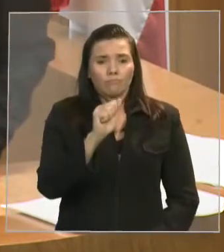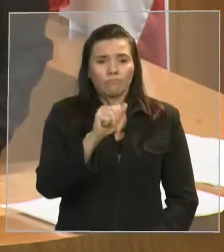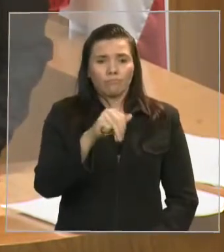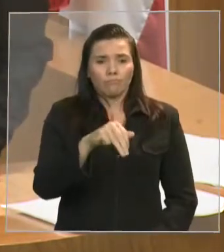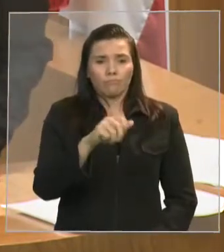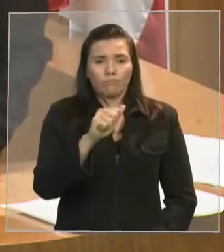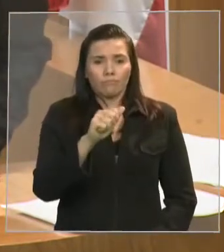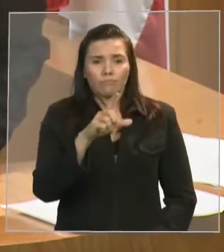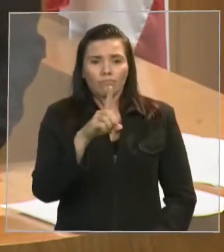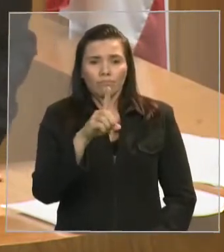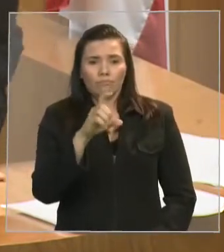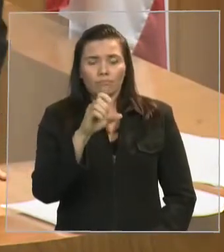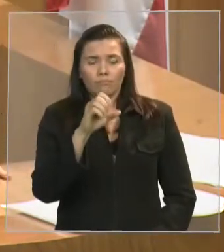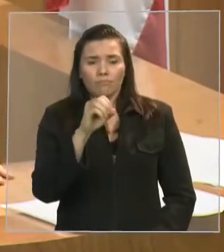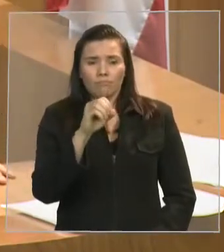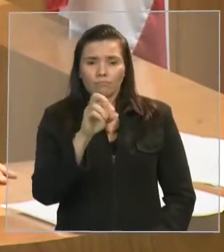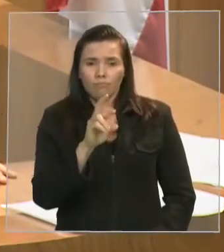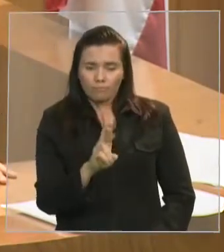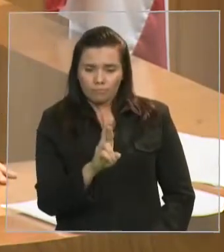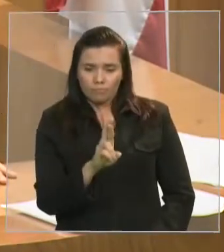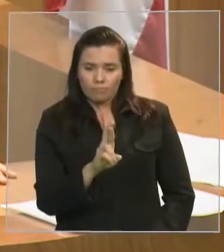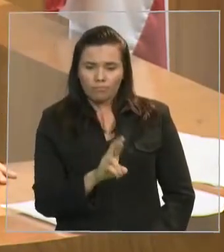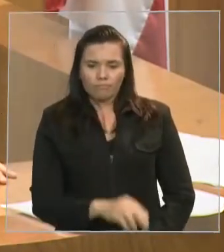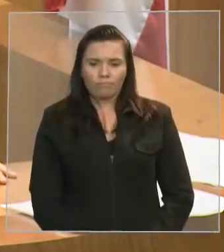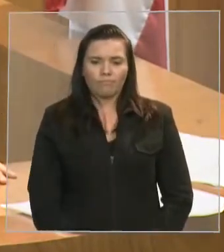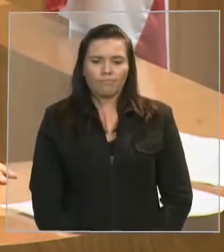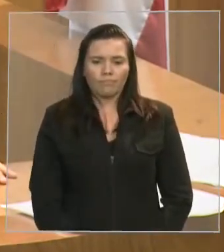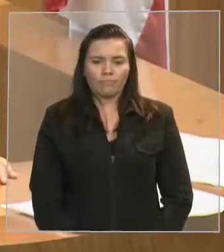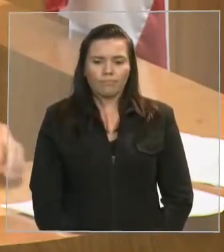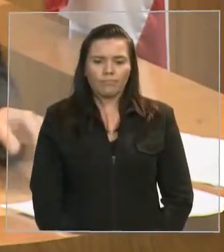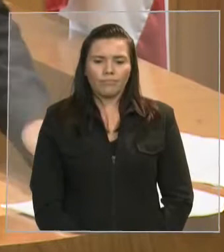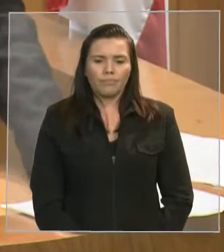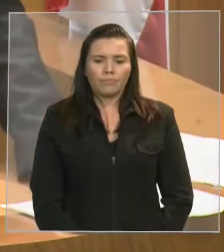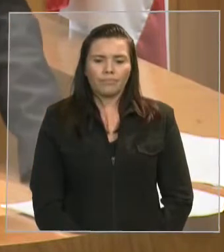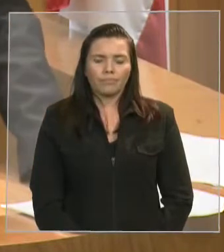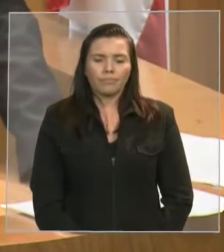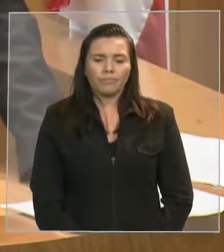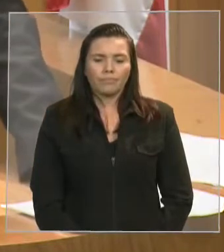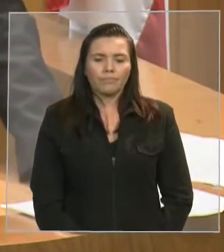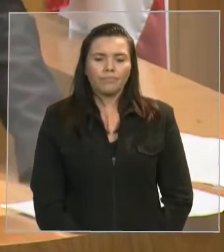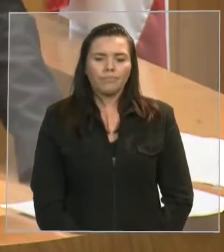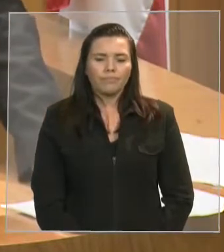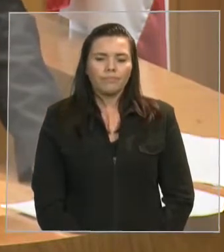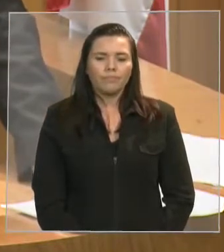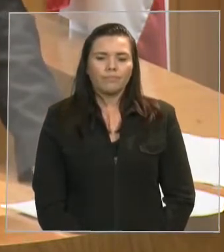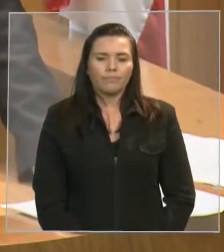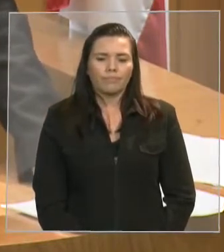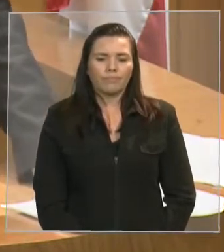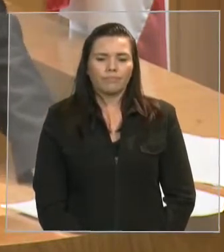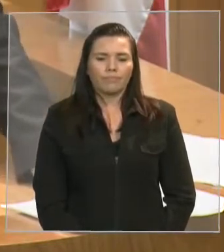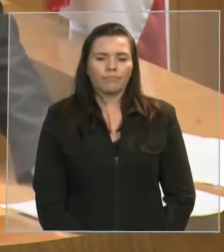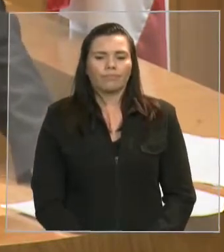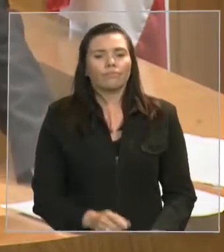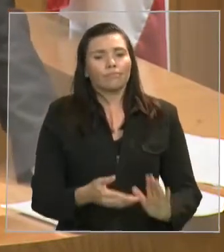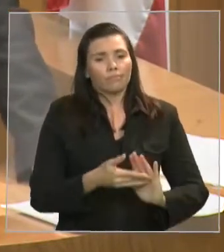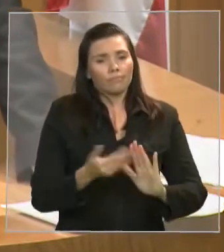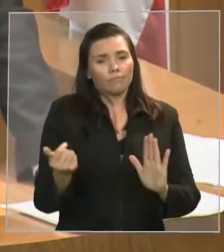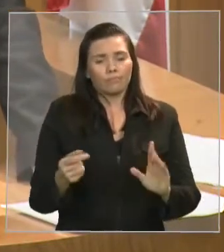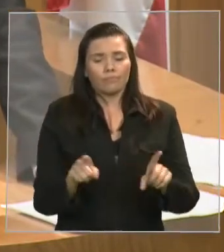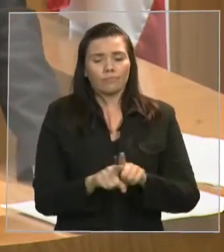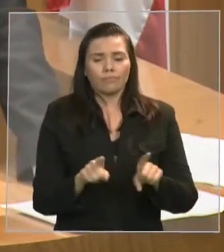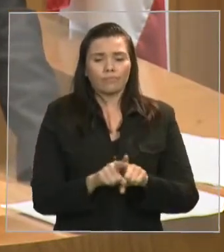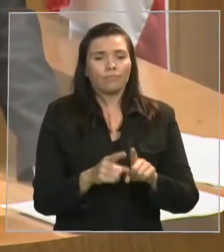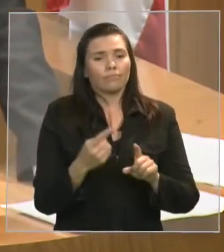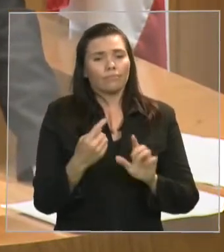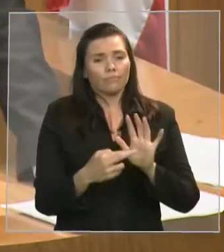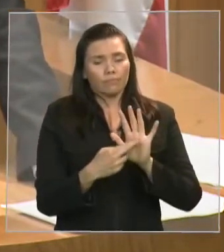retira de forma específica e garantida a participação de um representante do esporte amador. Ele retira um